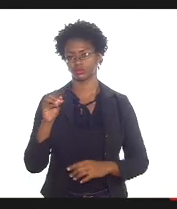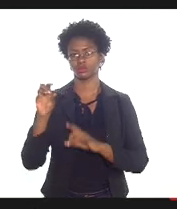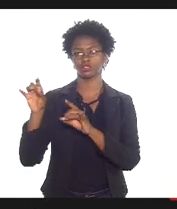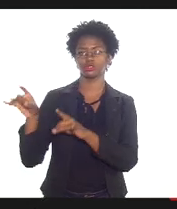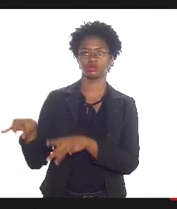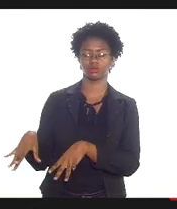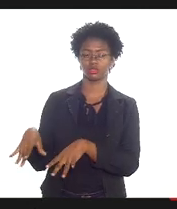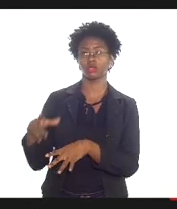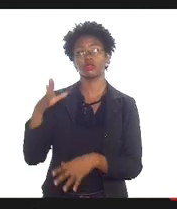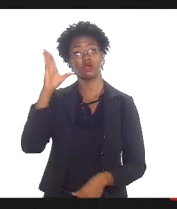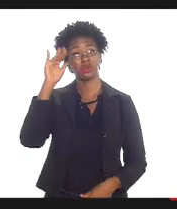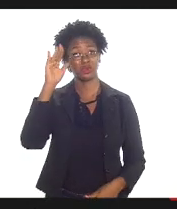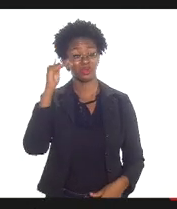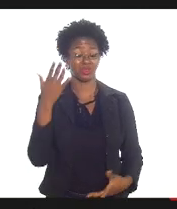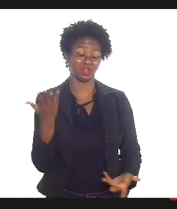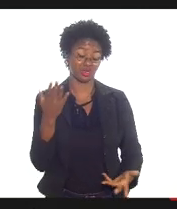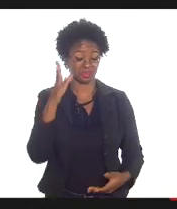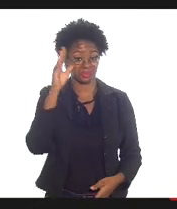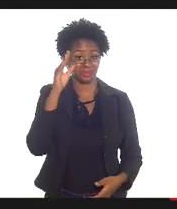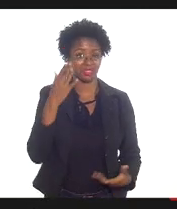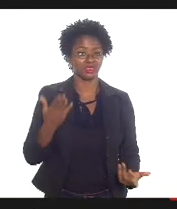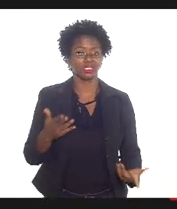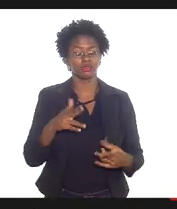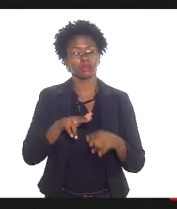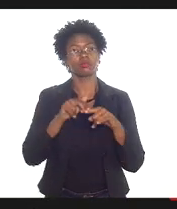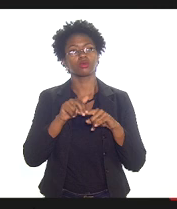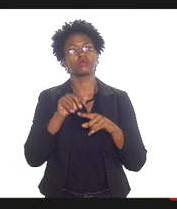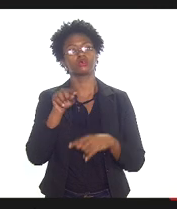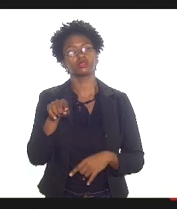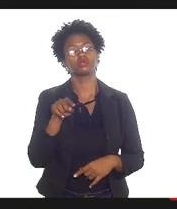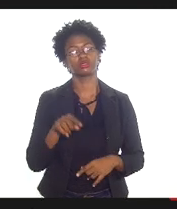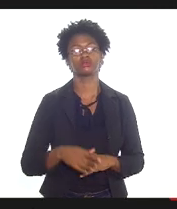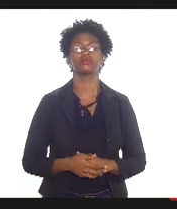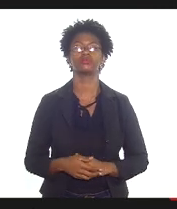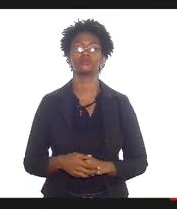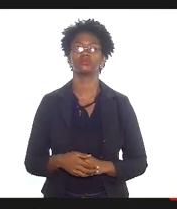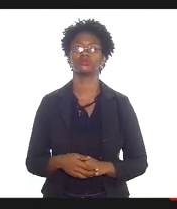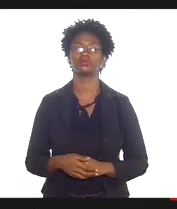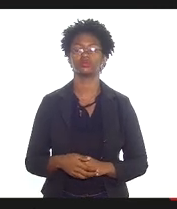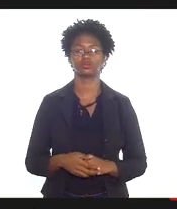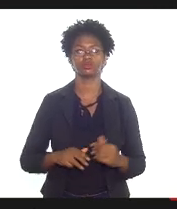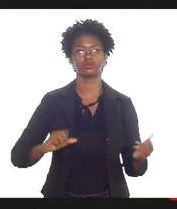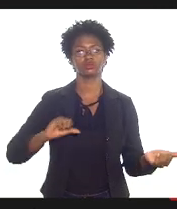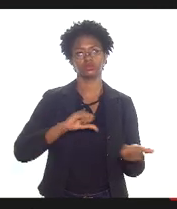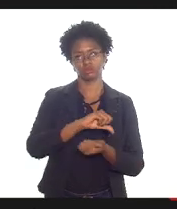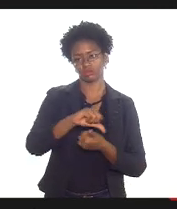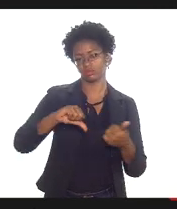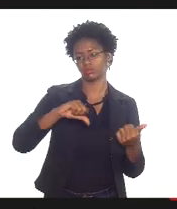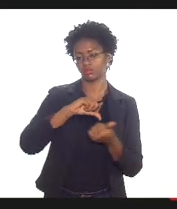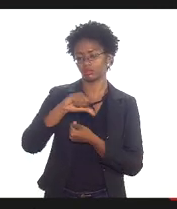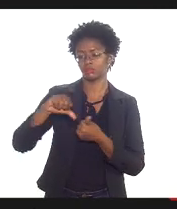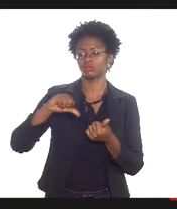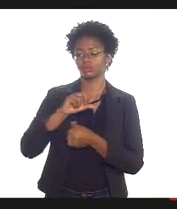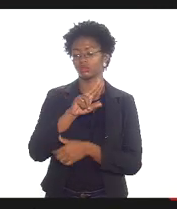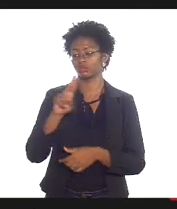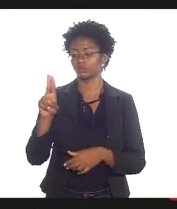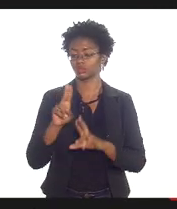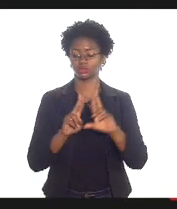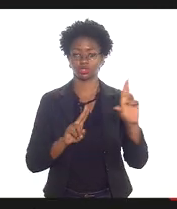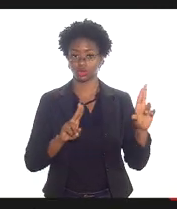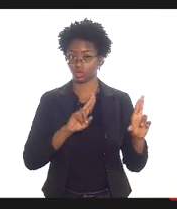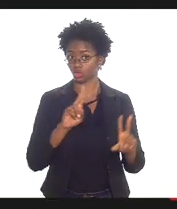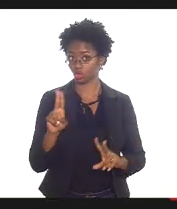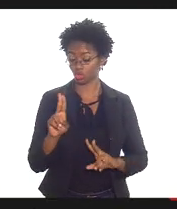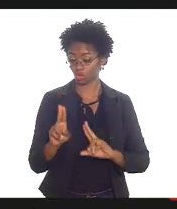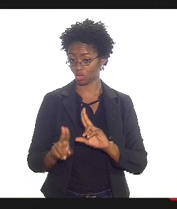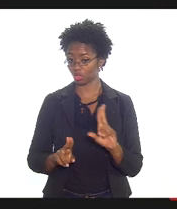uma coisa curiosa, porque na medida que o campo muda de mão, né? Ou seja, na medida